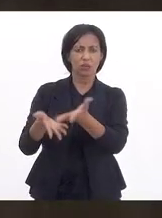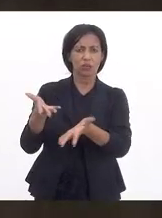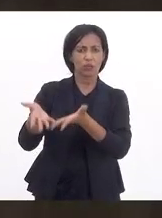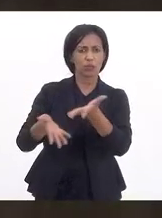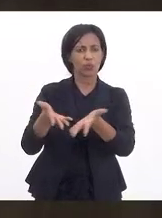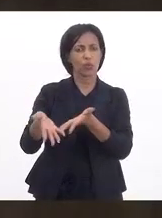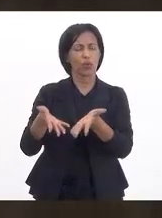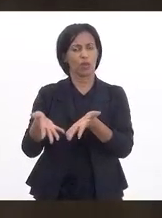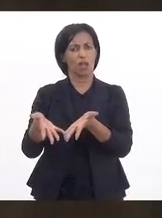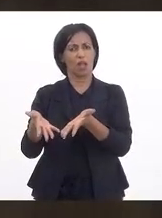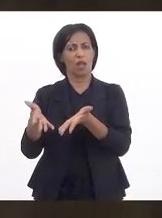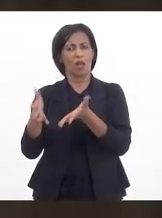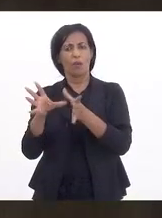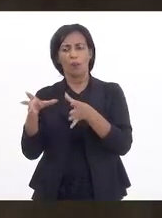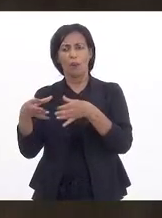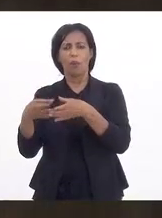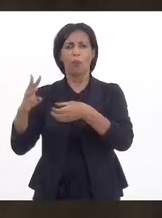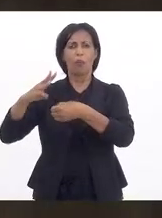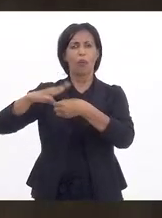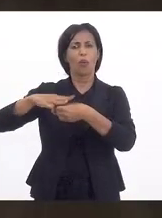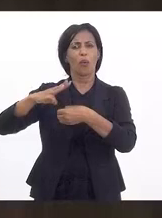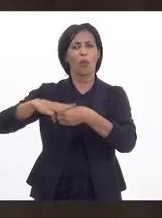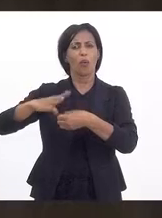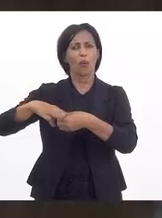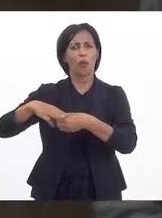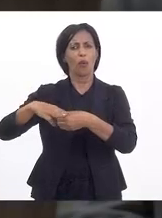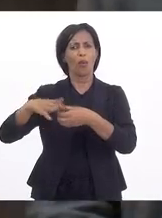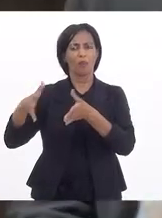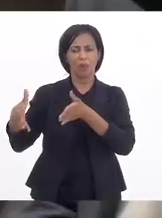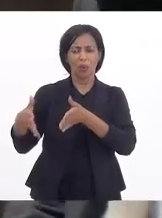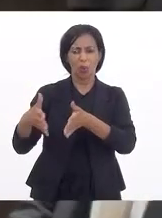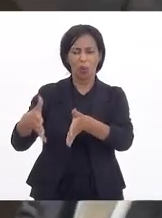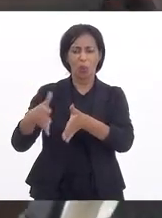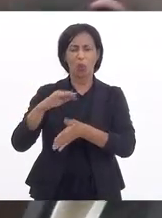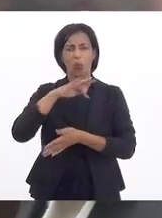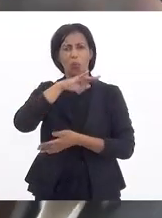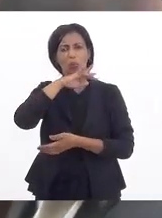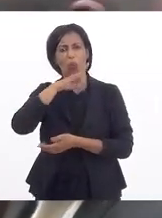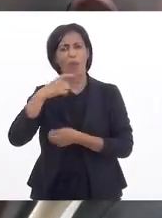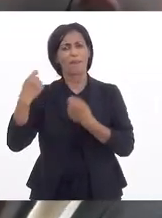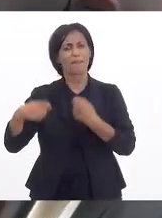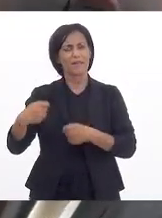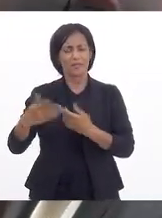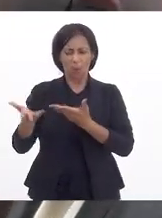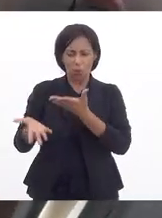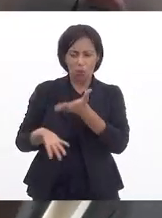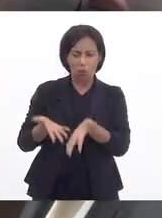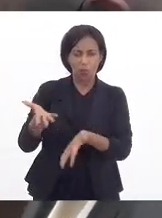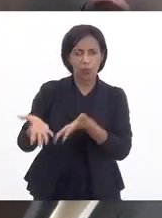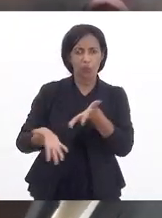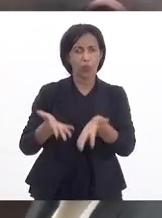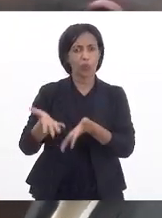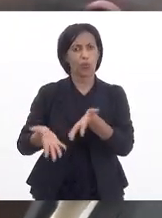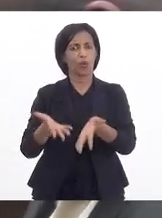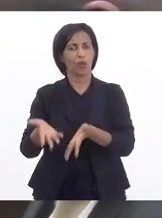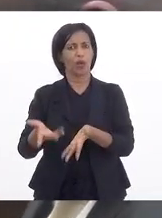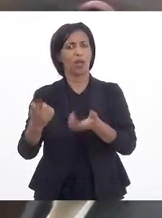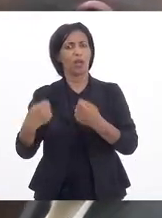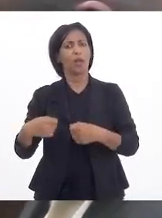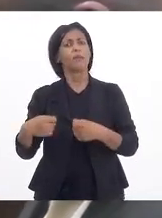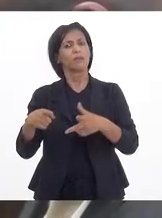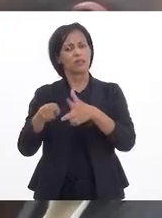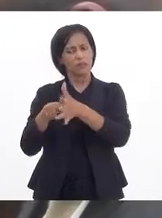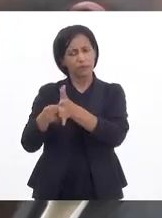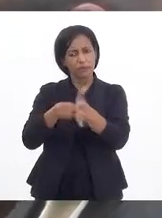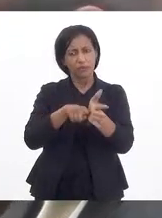são feitos em sua maioria por Kombis em que estradas ruins que precisam de muito cuidado não vão deixar de ter